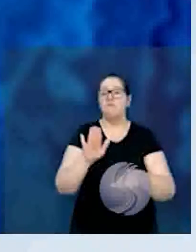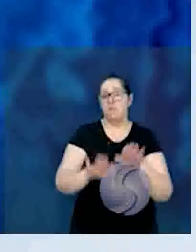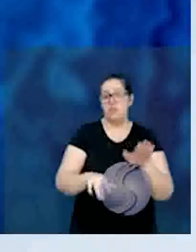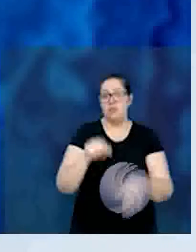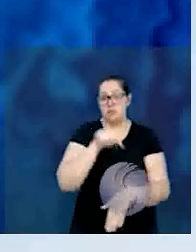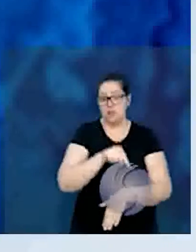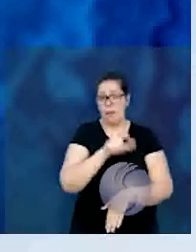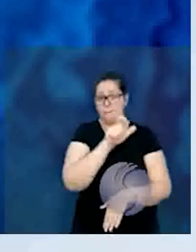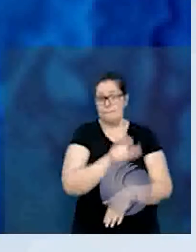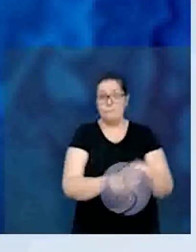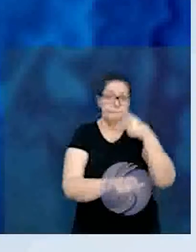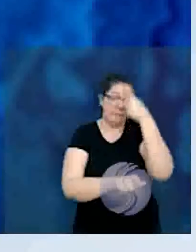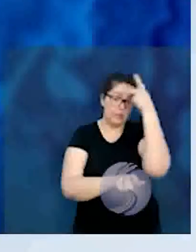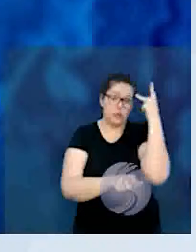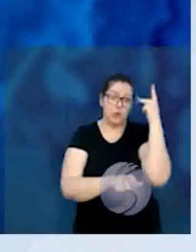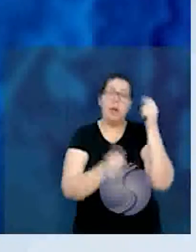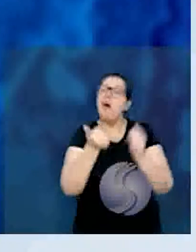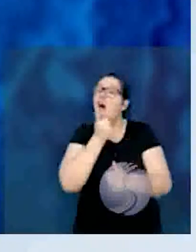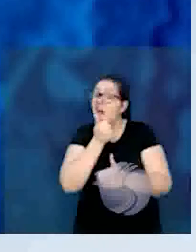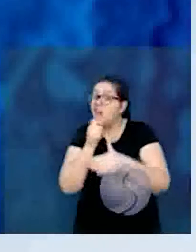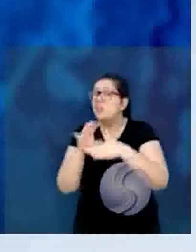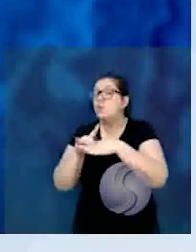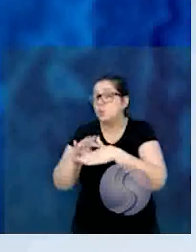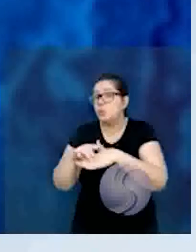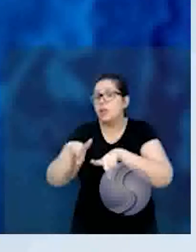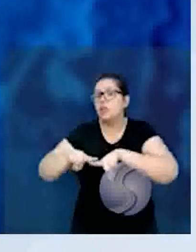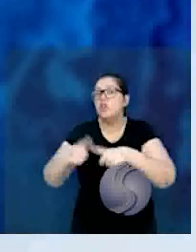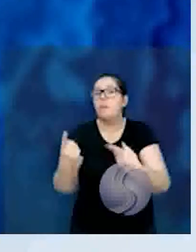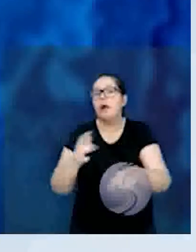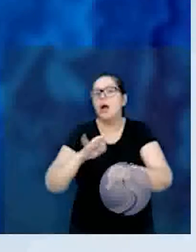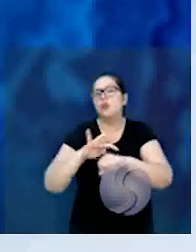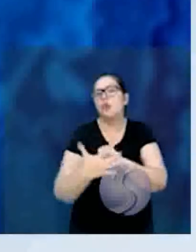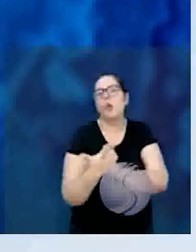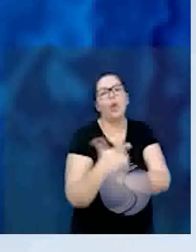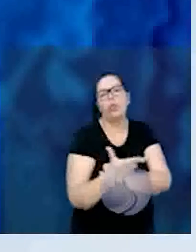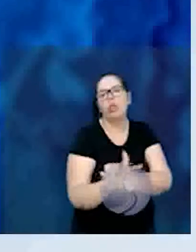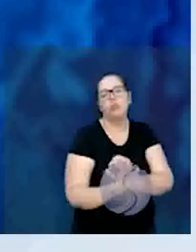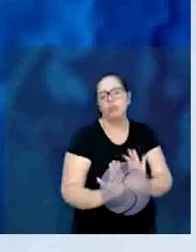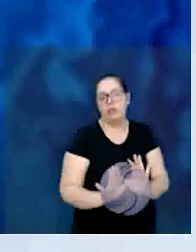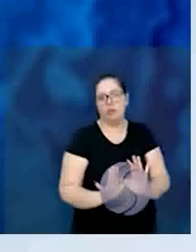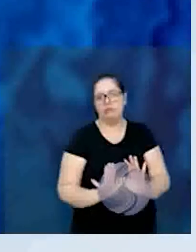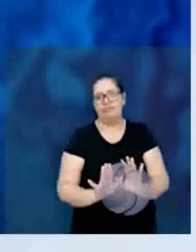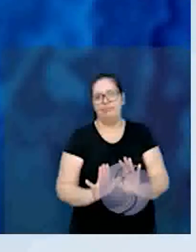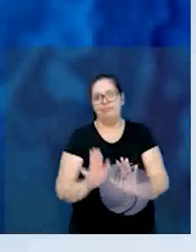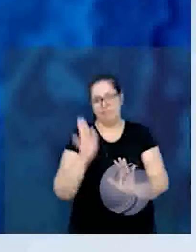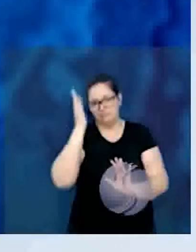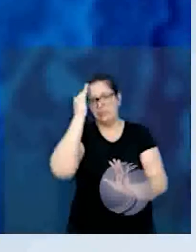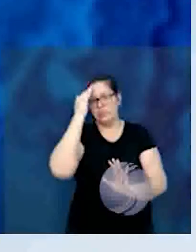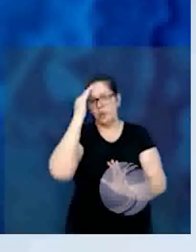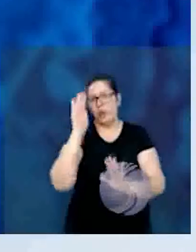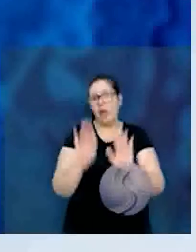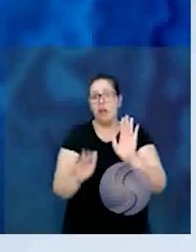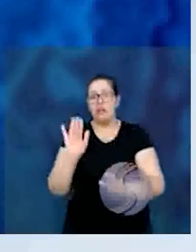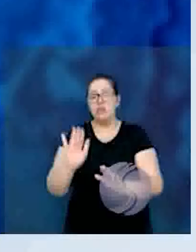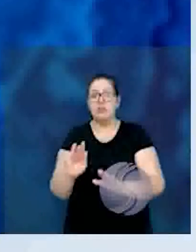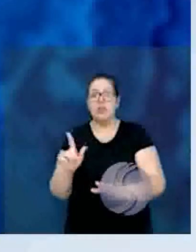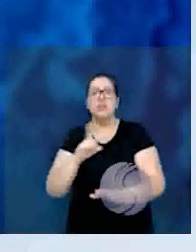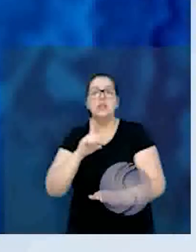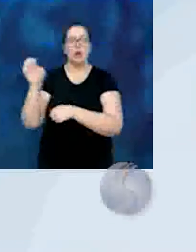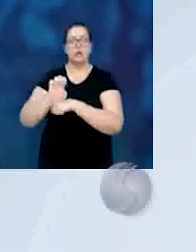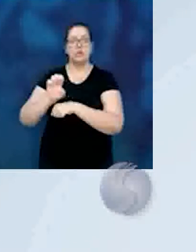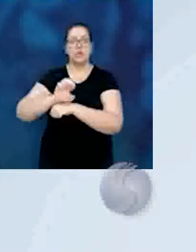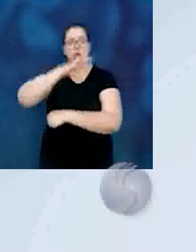pessoa deixa de participar do nosso boletim. Ela não saiu da UTI, o problema dela apenas é